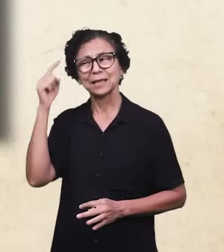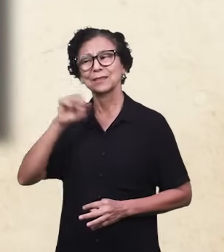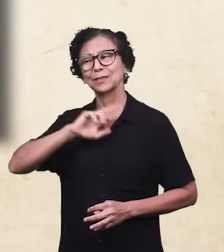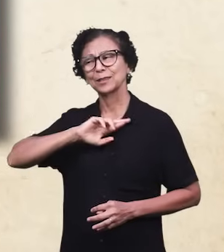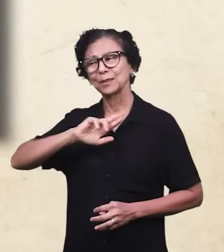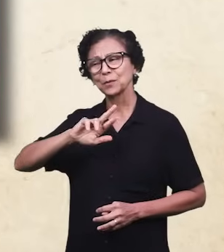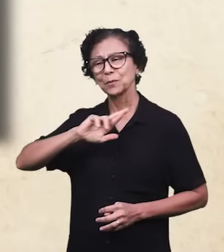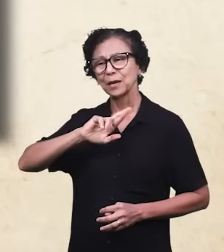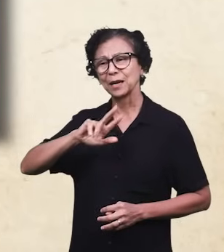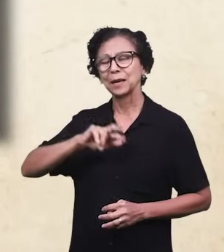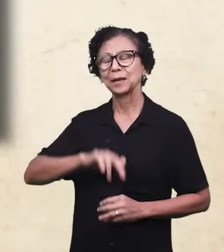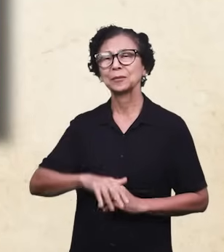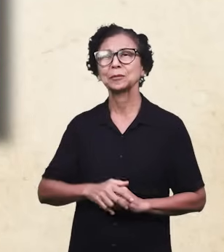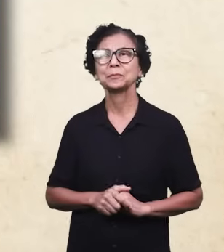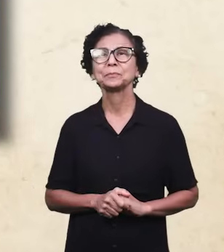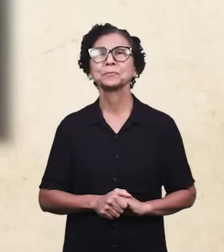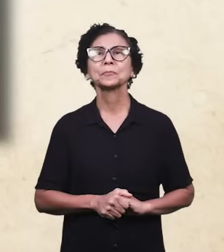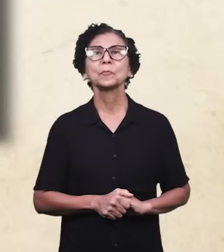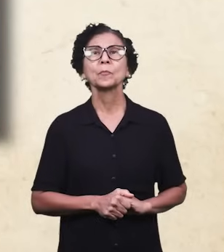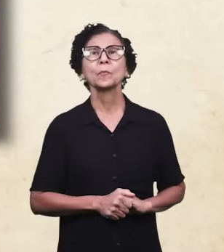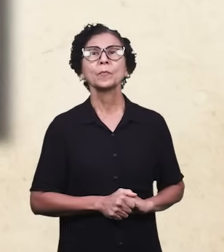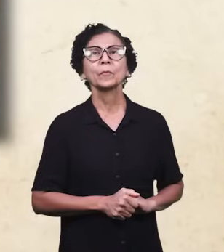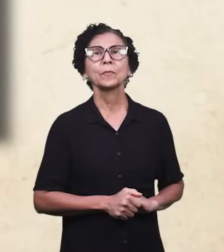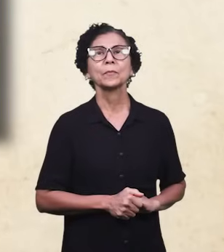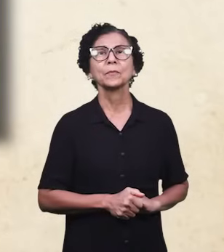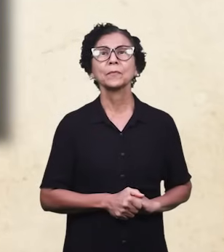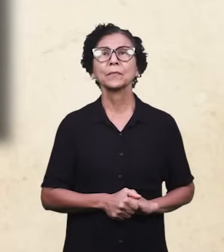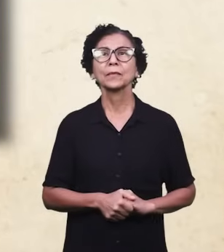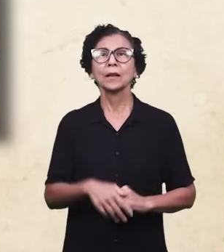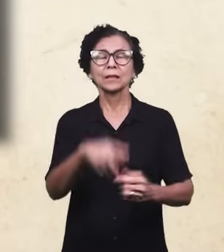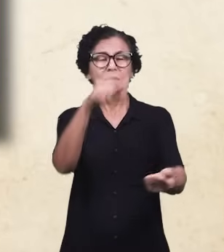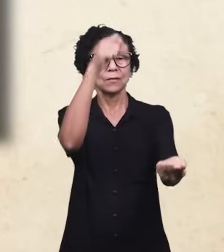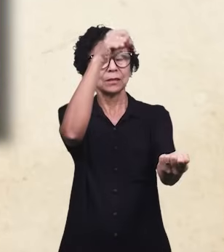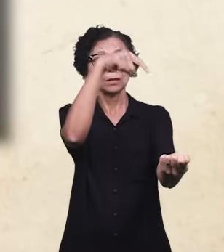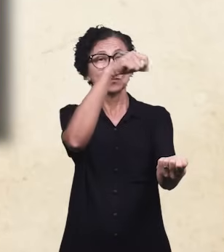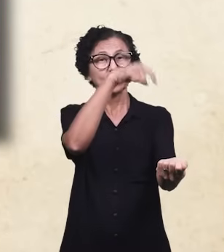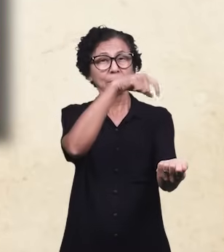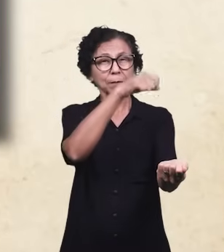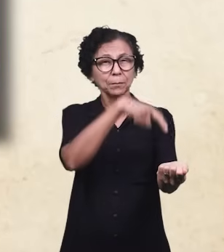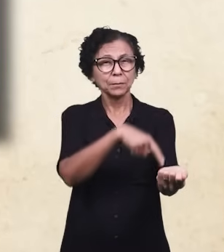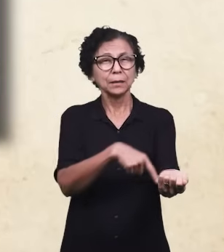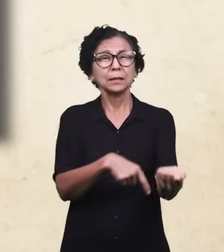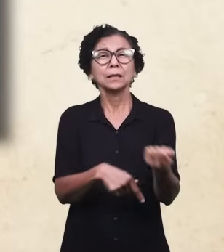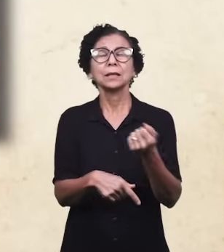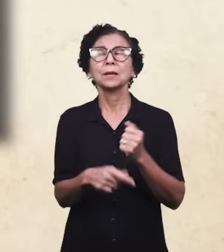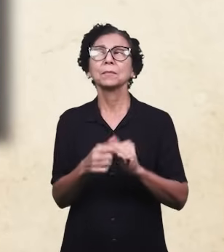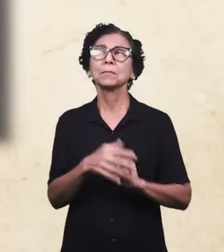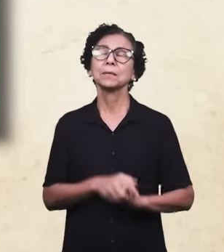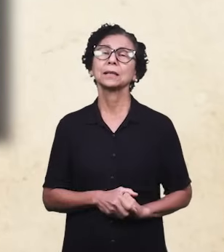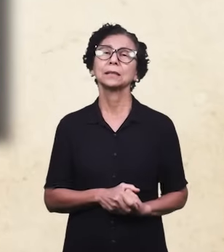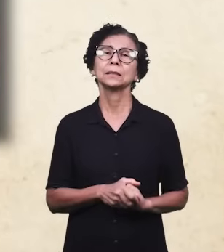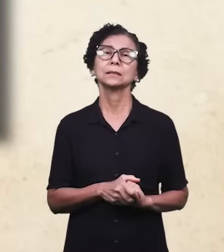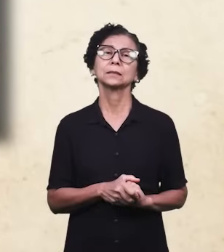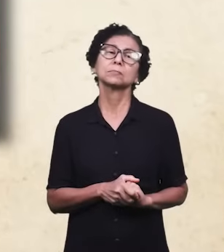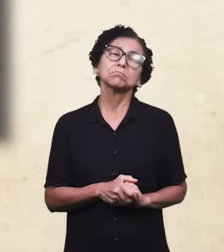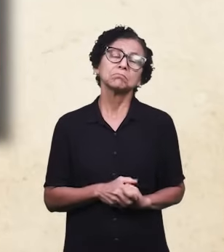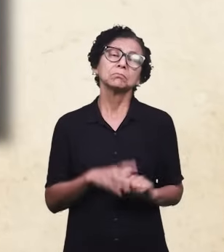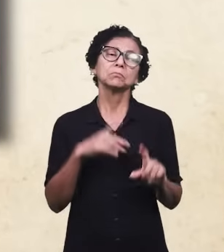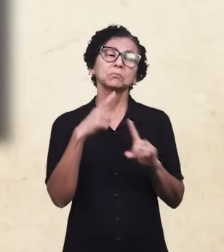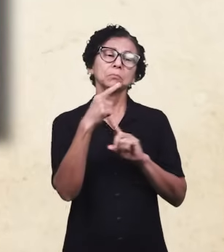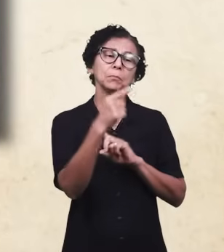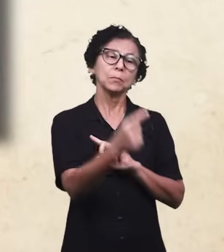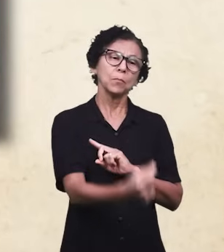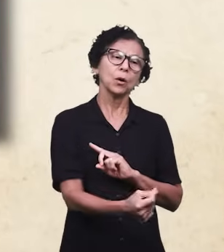a quimioterapia. Quando eu saí confiante naquilo que o Senhor tinha falado comigo. Alguns